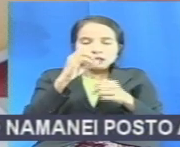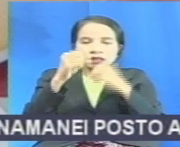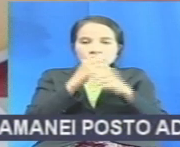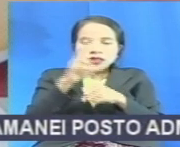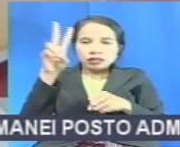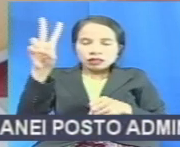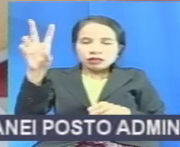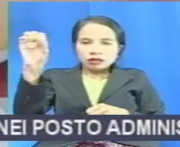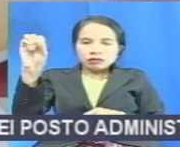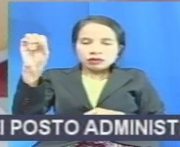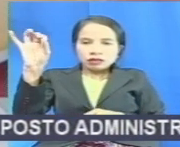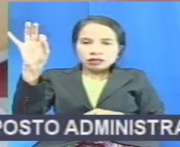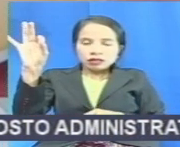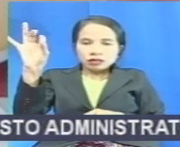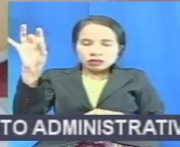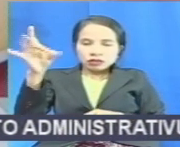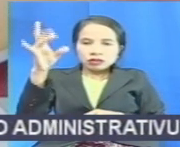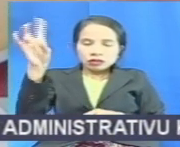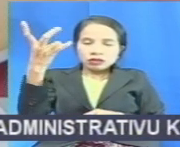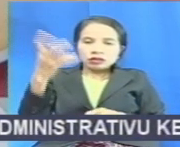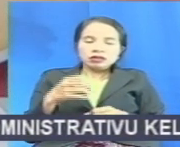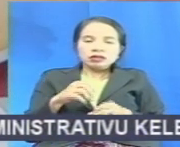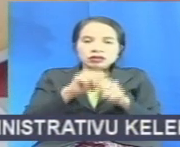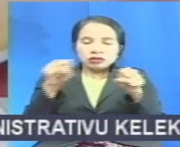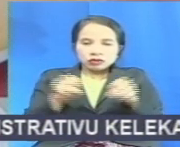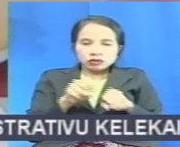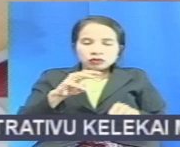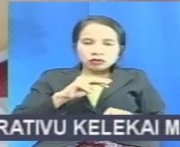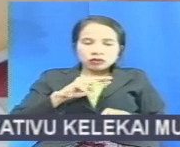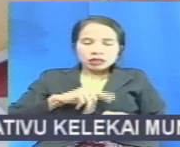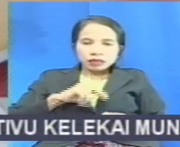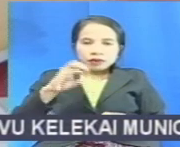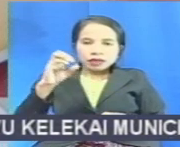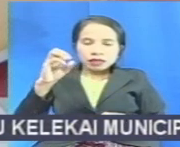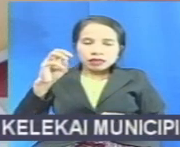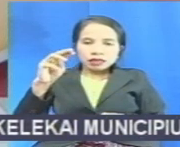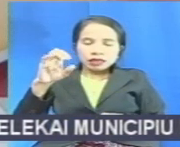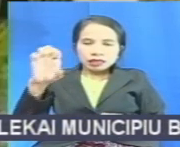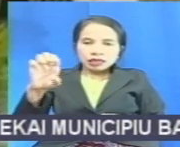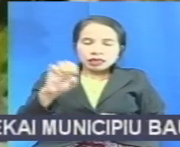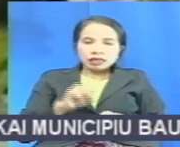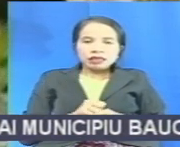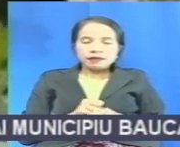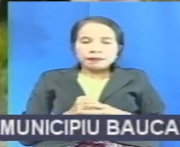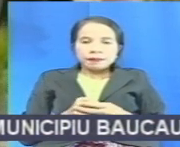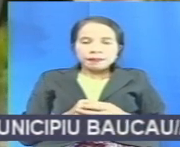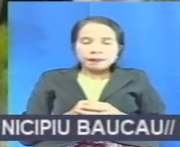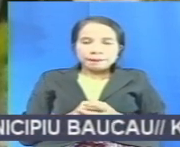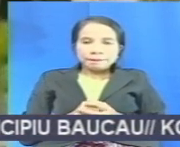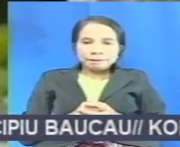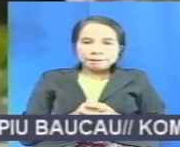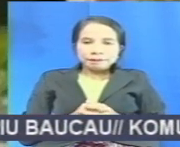ia Suco Namanei, posto administrativo Kelekai, município Baucau. Comandante Polícia